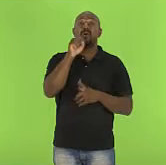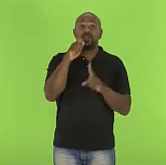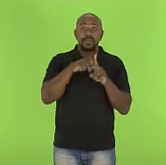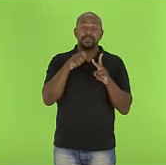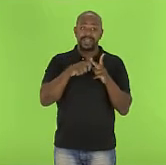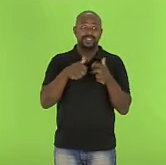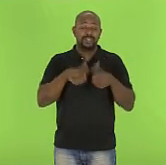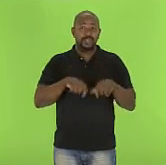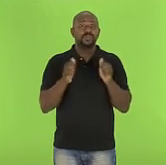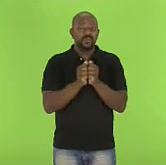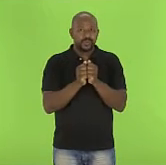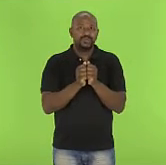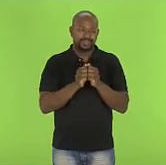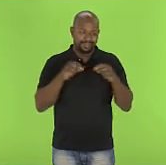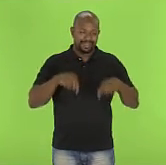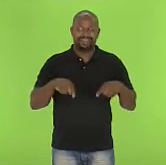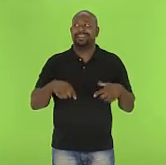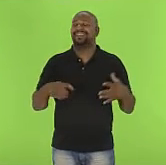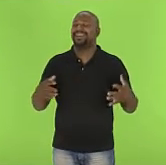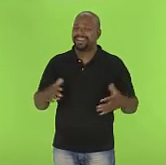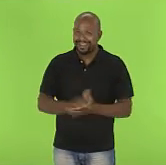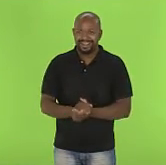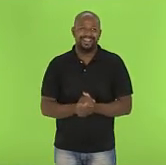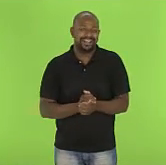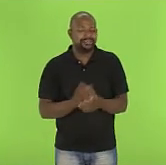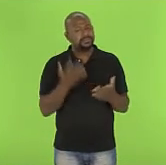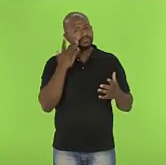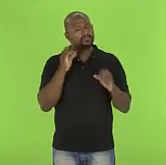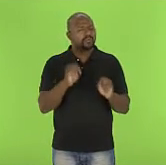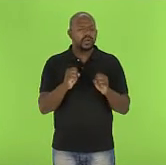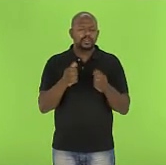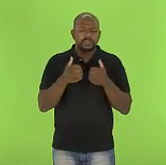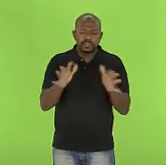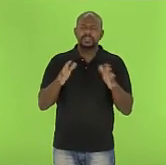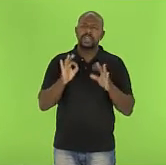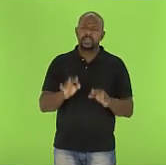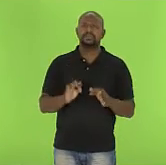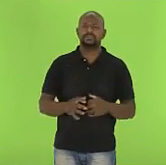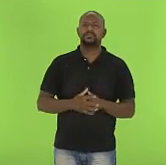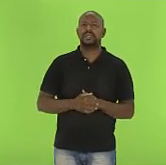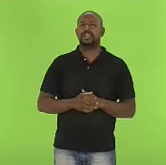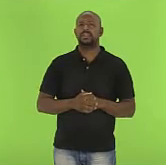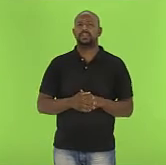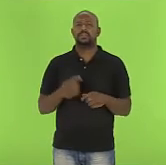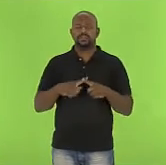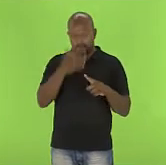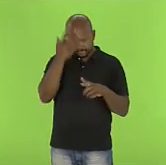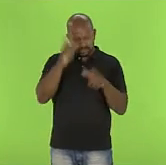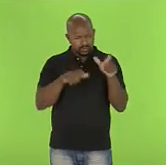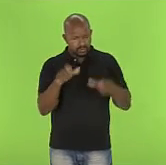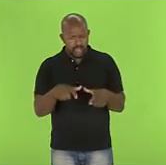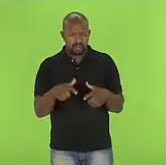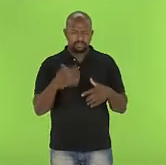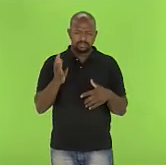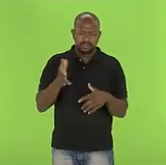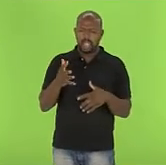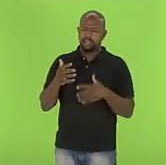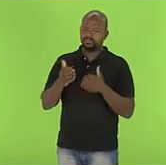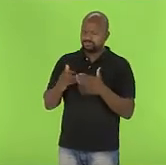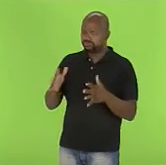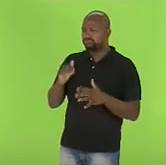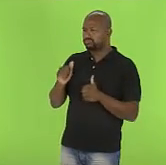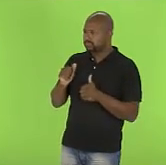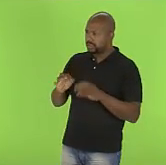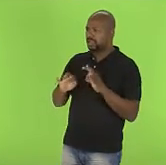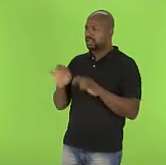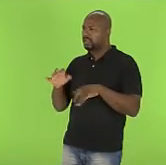há 8 meses aqui. Praticamente. Bom, eu acho que a gente pode começar já. Vamos começando. Porque o pessoal vai chegando, já vai pegando a